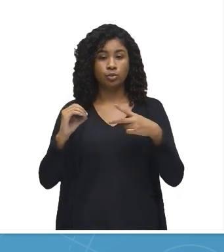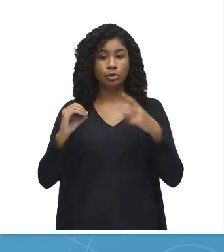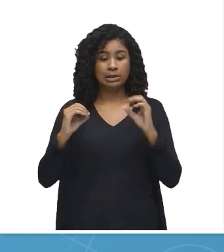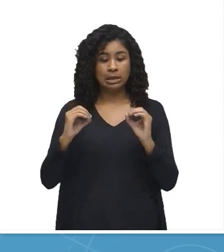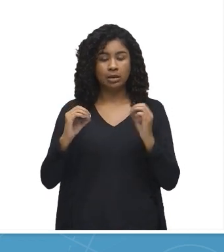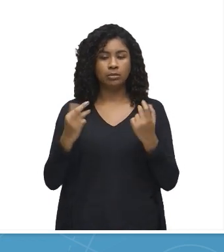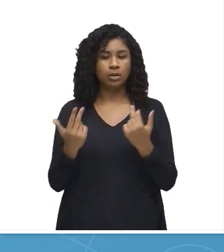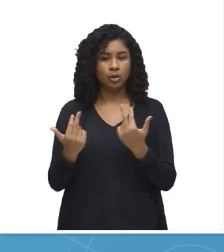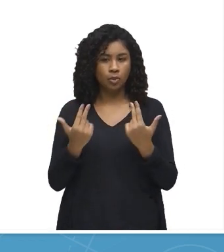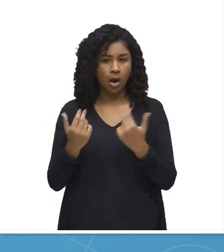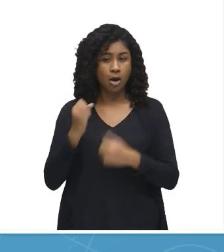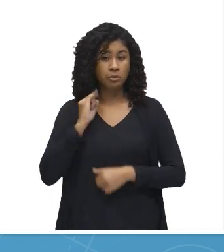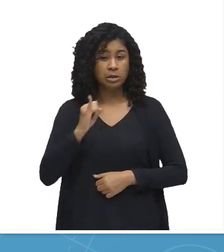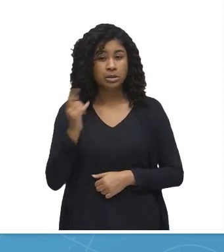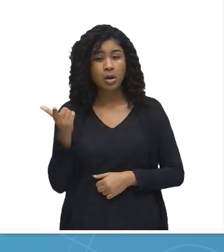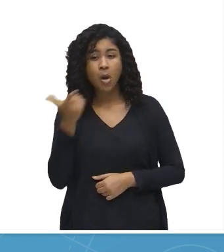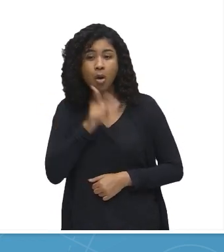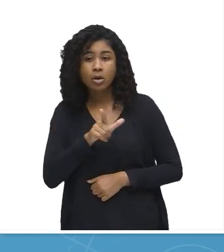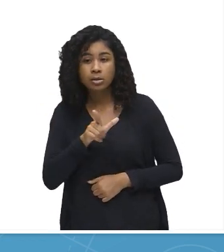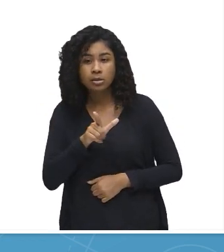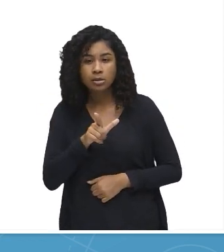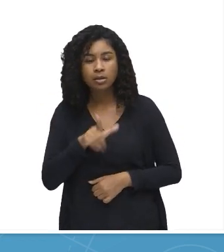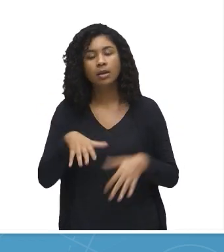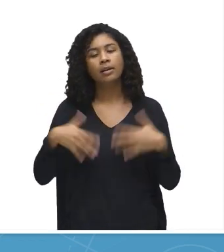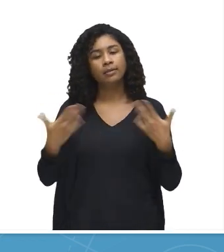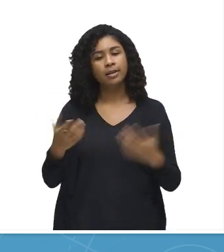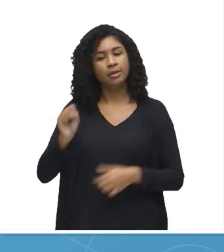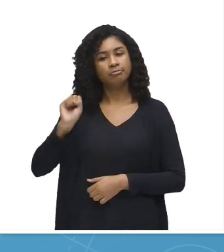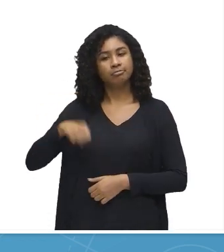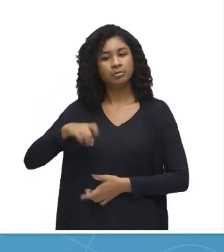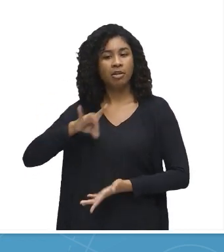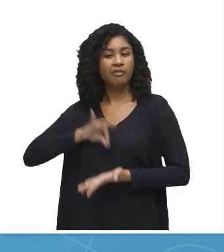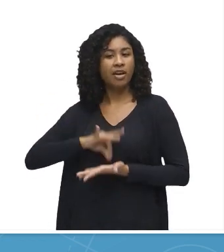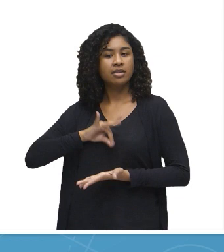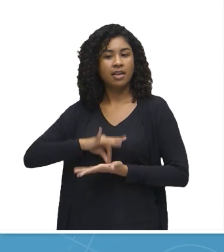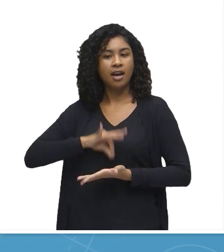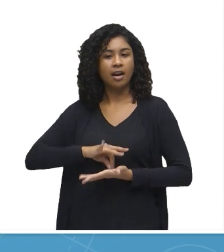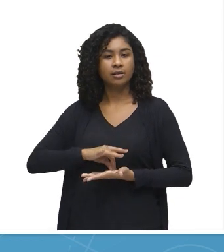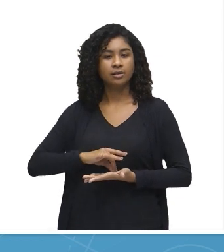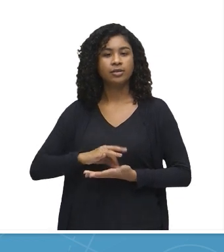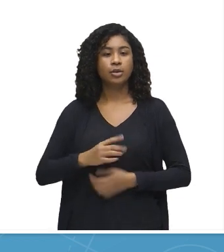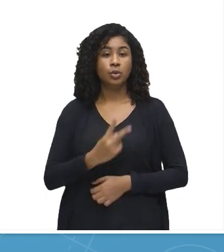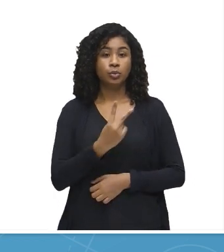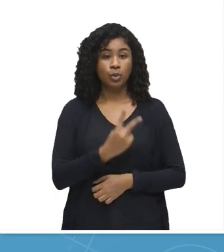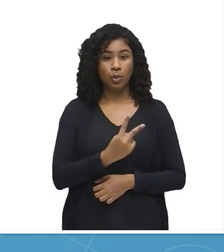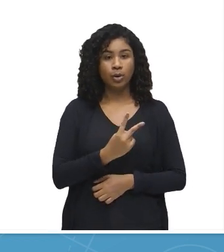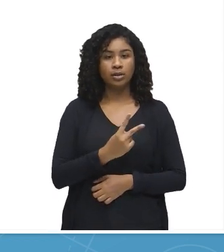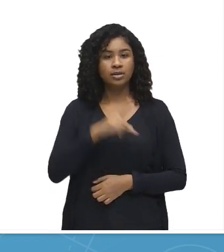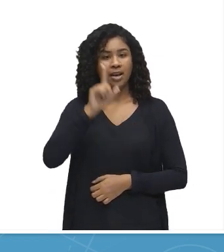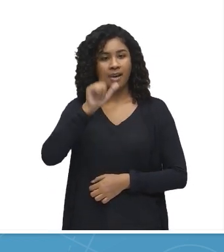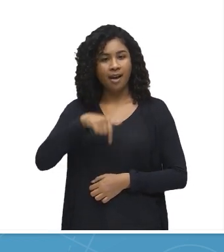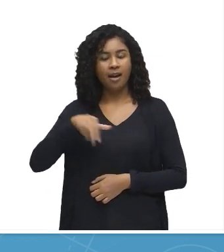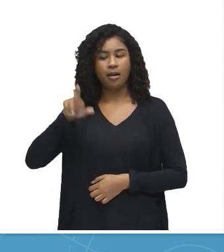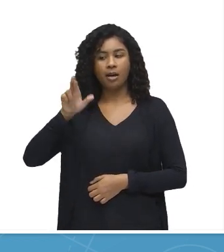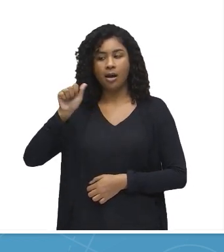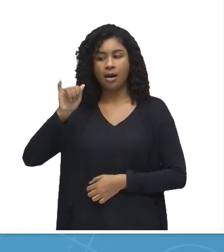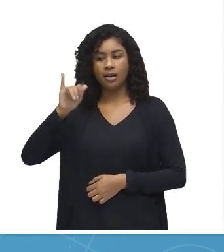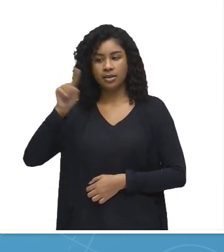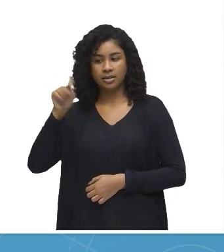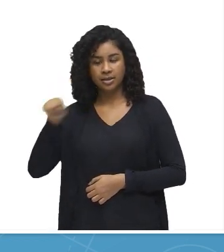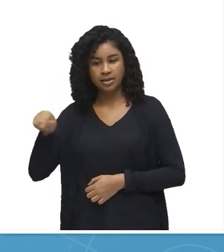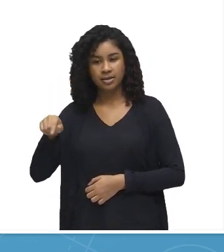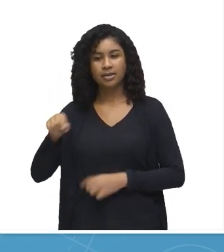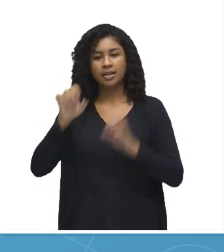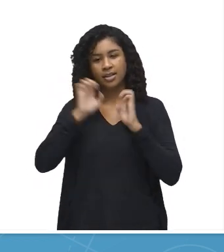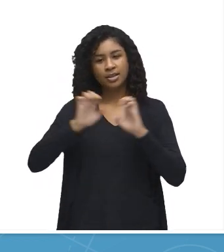der 0 igual a 0, tá? Então, é verdade, ou seja, o 2 é raiz dessa equação,